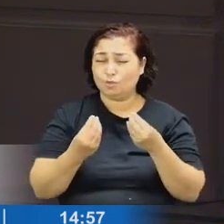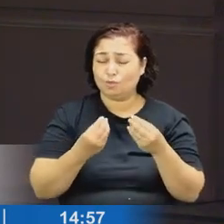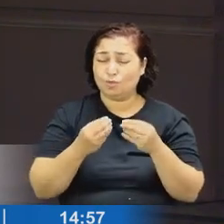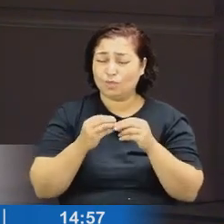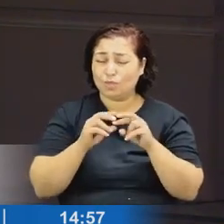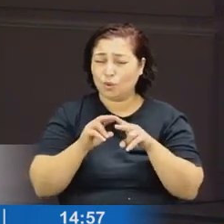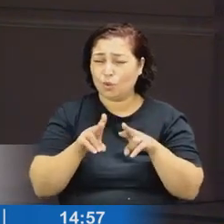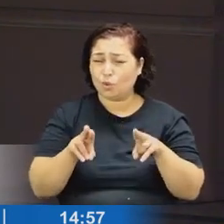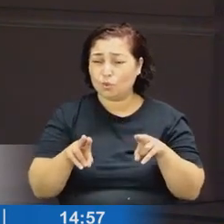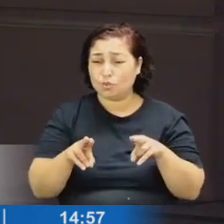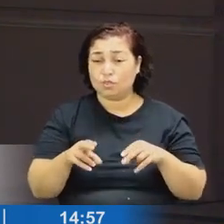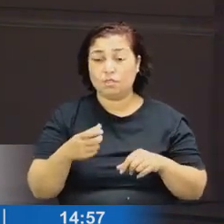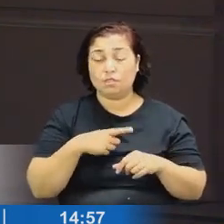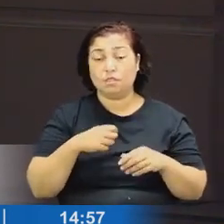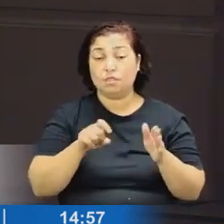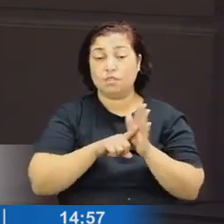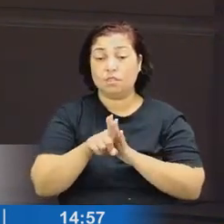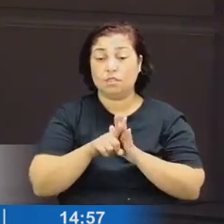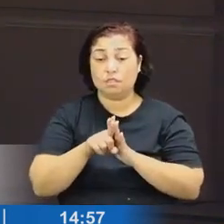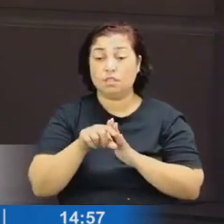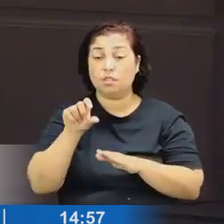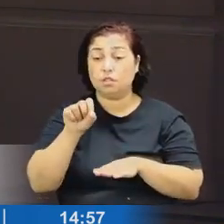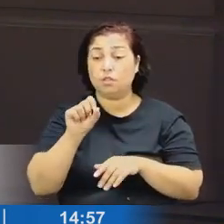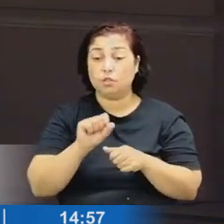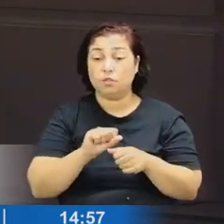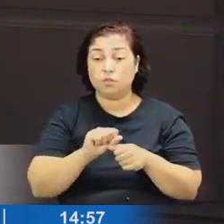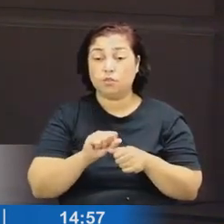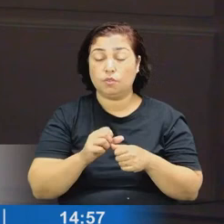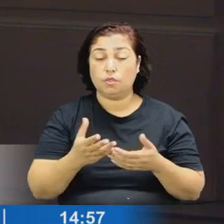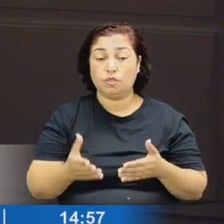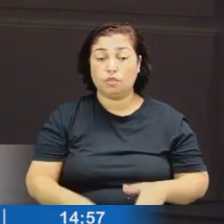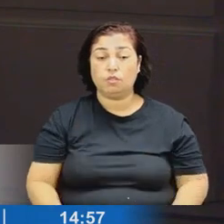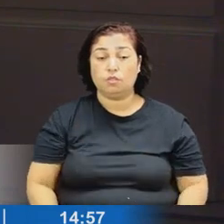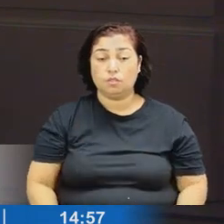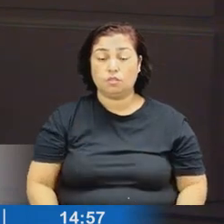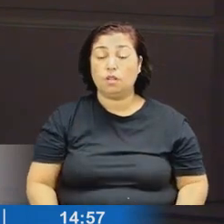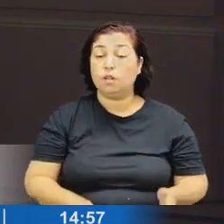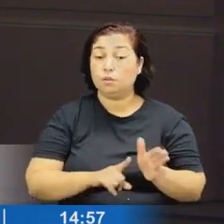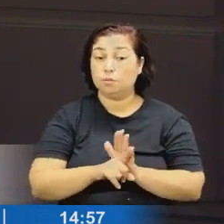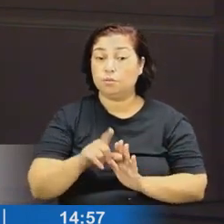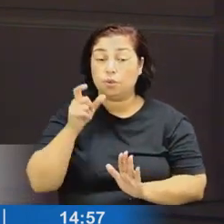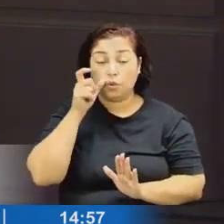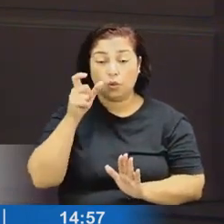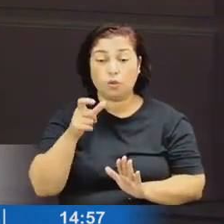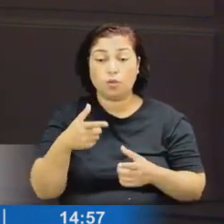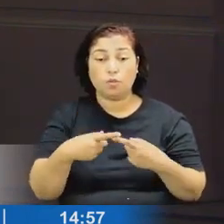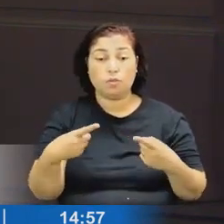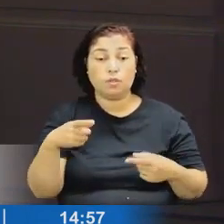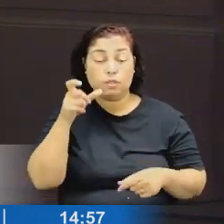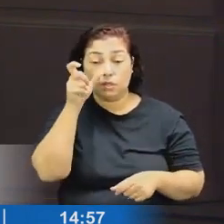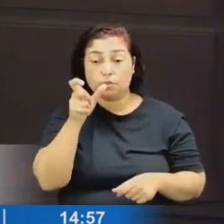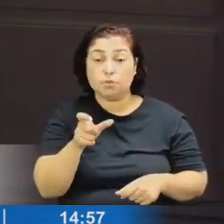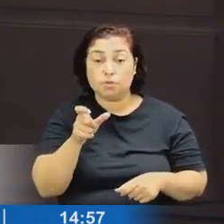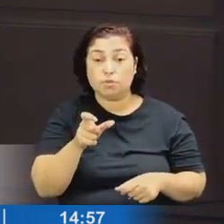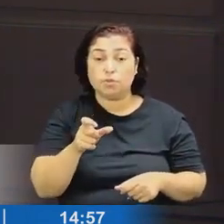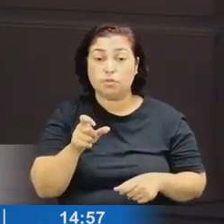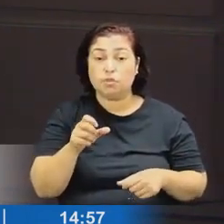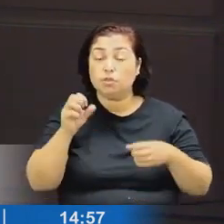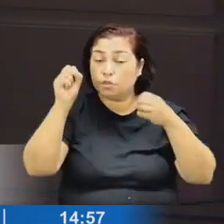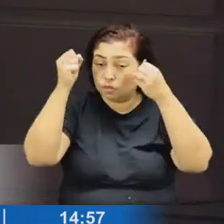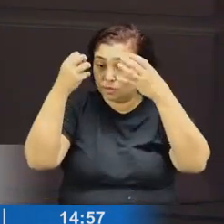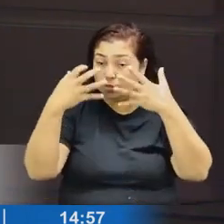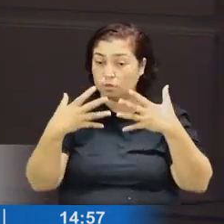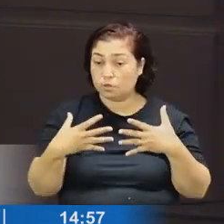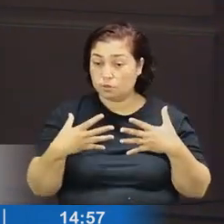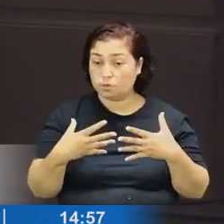tem essas perguntas mas o que que eu vou impulsionar né já surgiram perguntas interessantes mas aí mas o público e tal eu vou explicar como é que